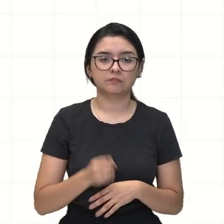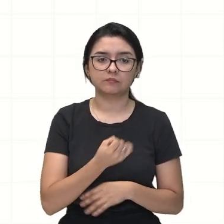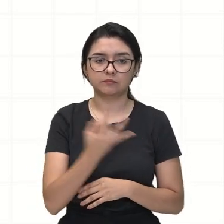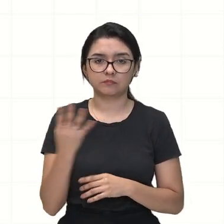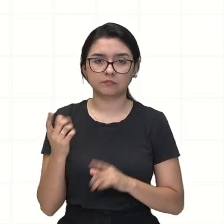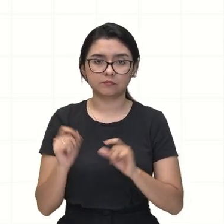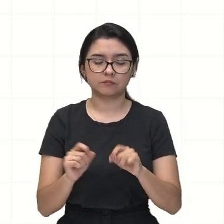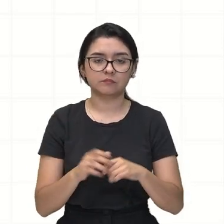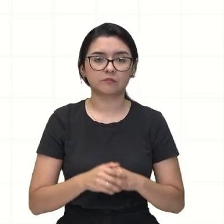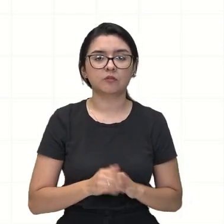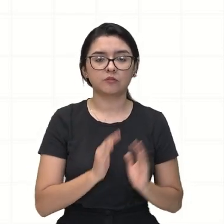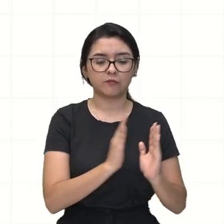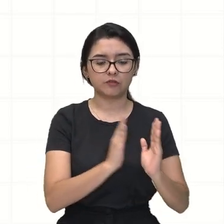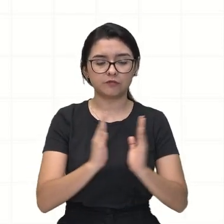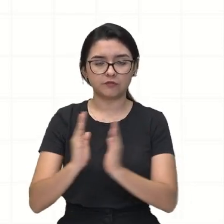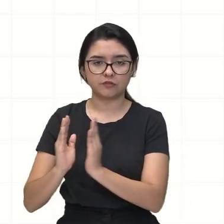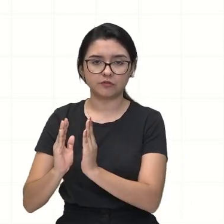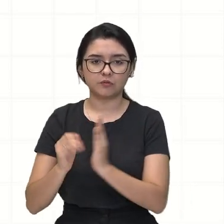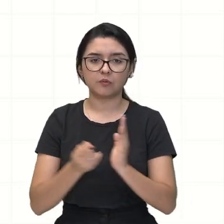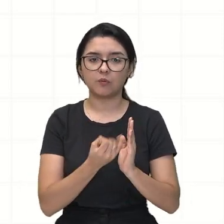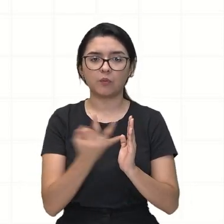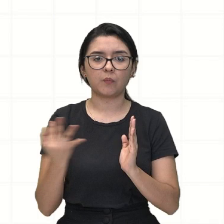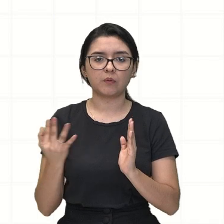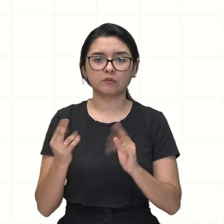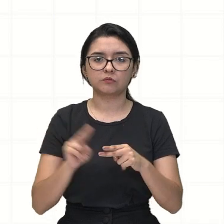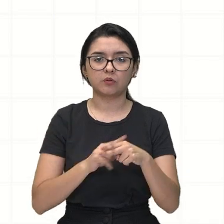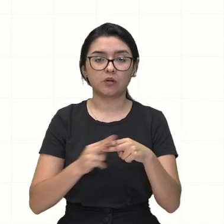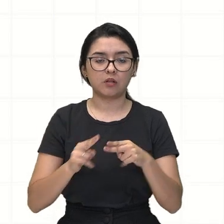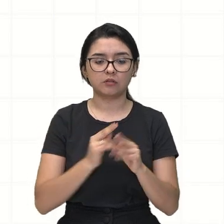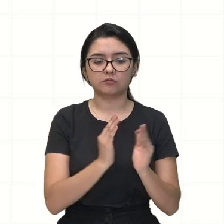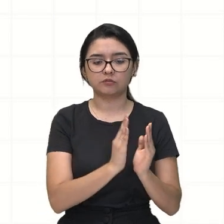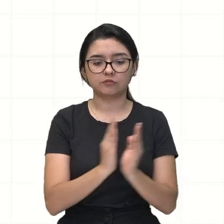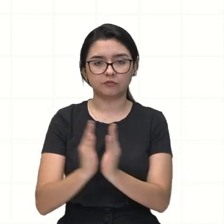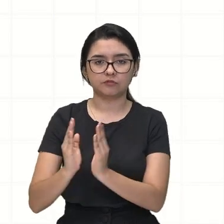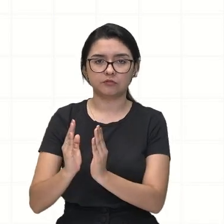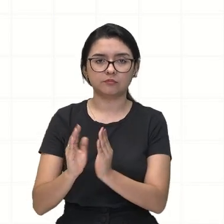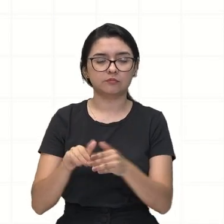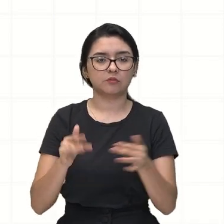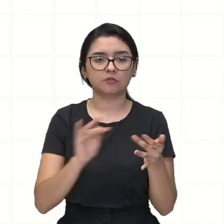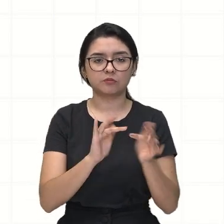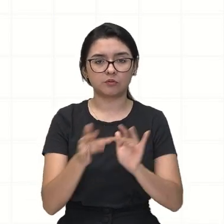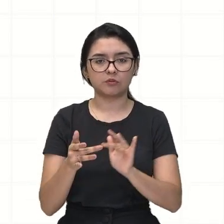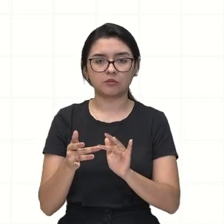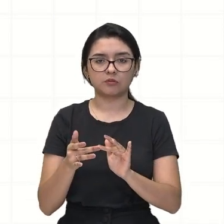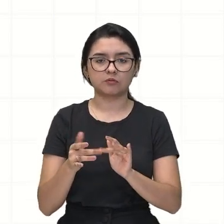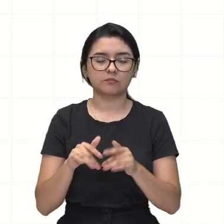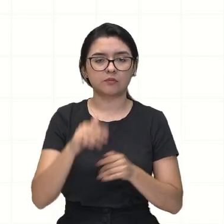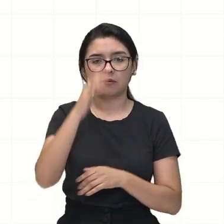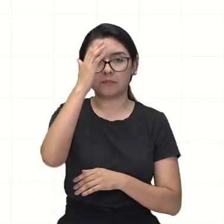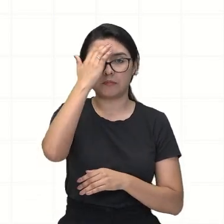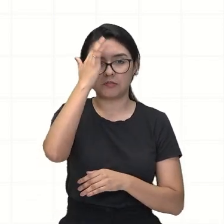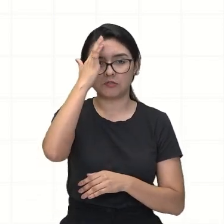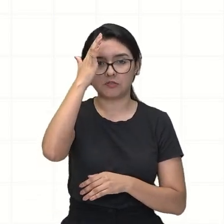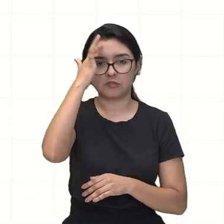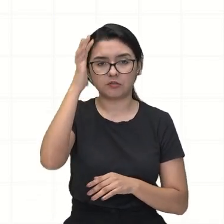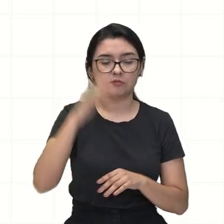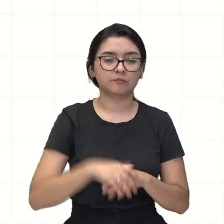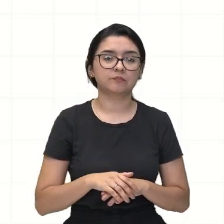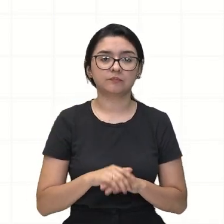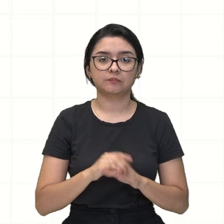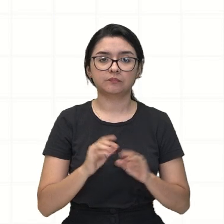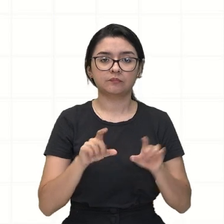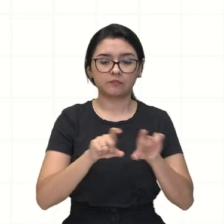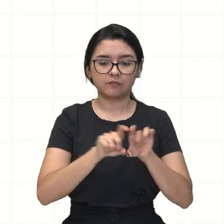partes o inteiro foi dividido, quantas partes o todo foi dividido. No nosso contexto aqui, ó, imagine a barra de chocolate dividida em